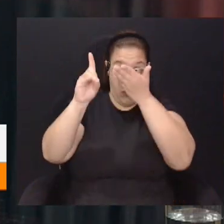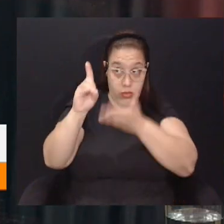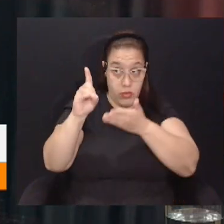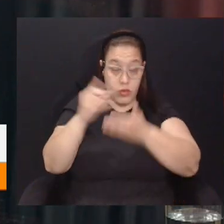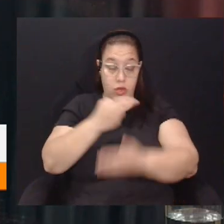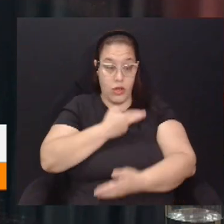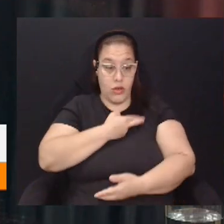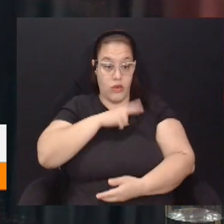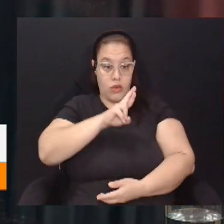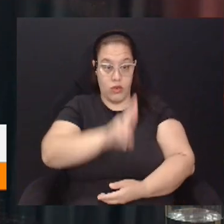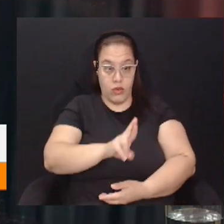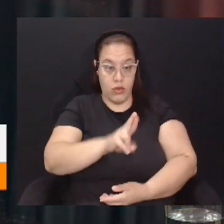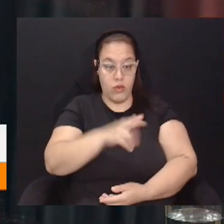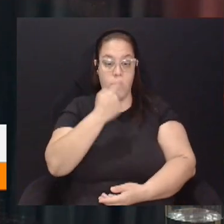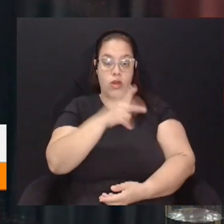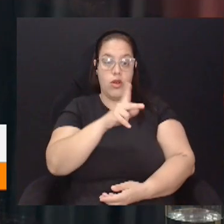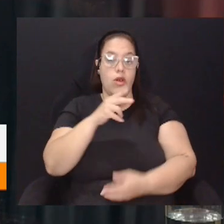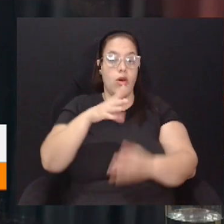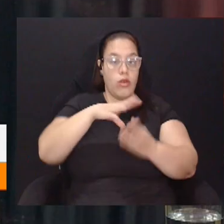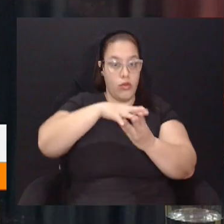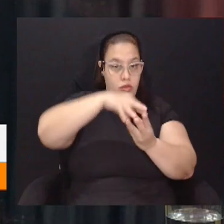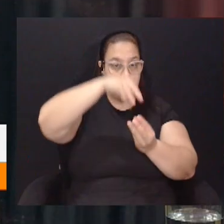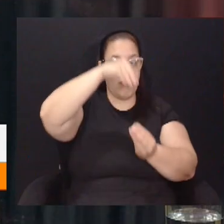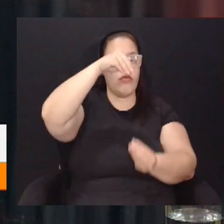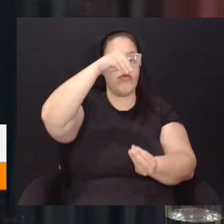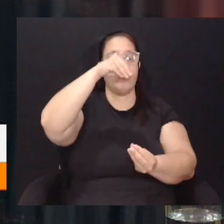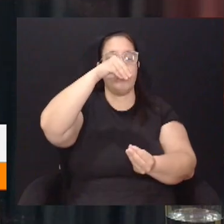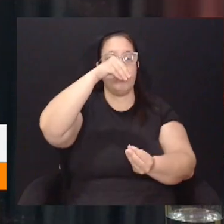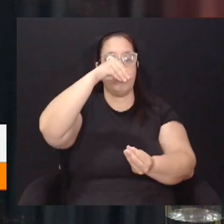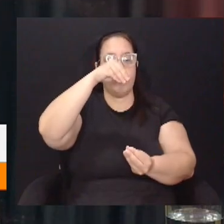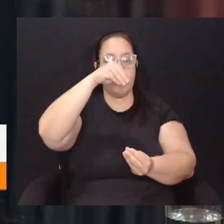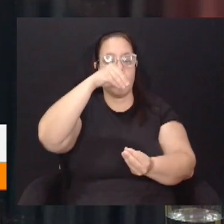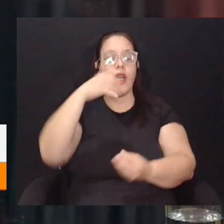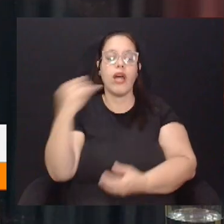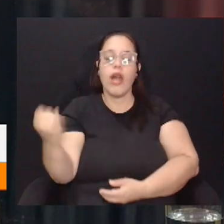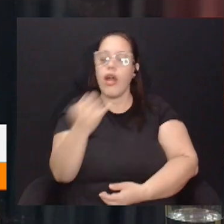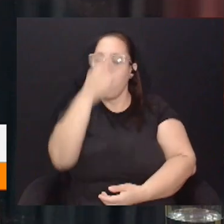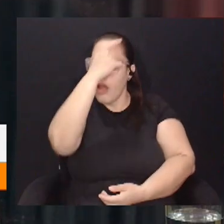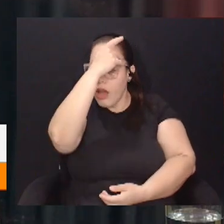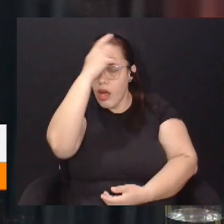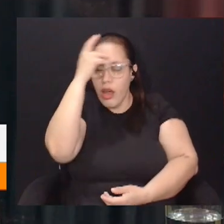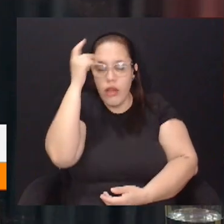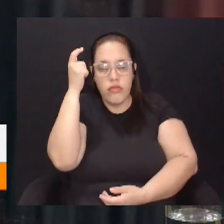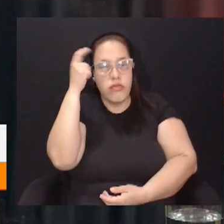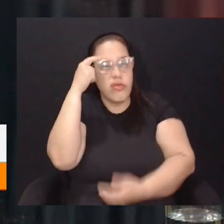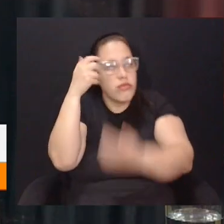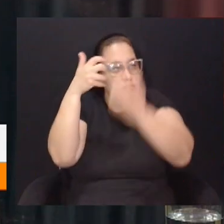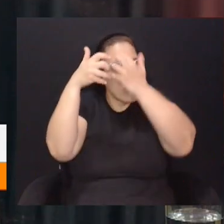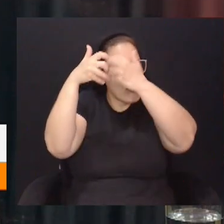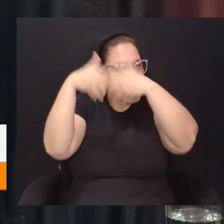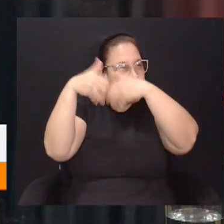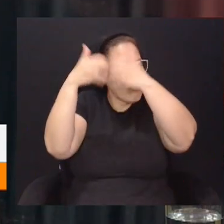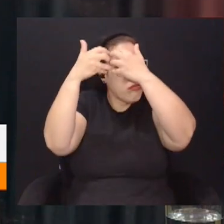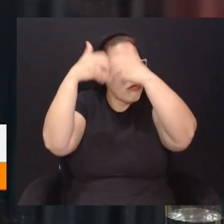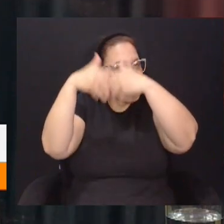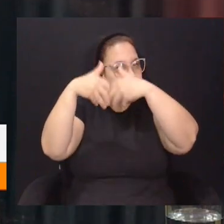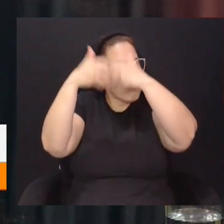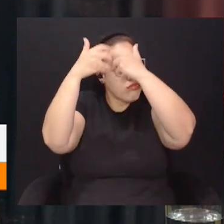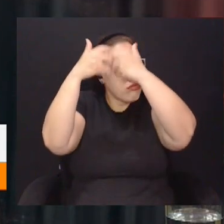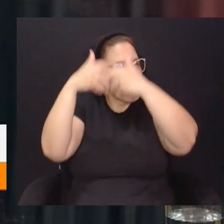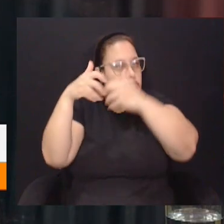sua espiritualidade. E é importante que as pessoas reflitam sobre isso. Ao estabelecerem